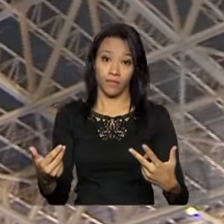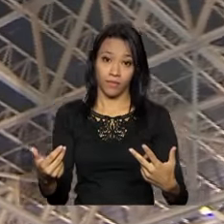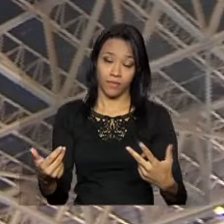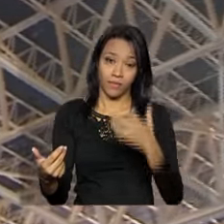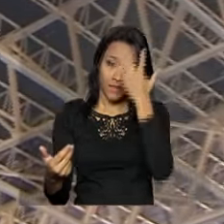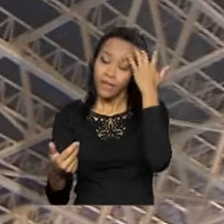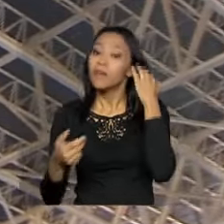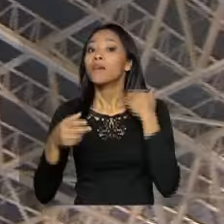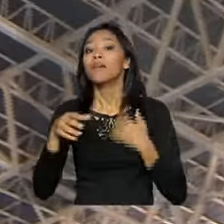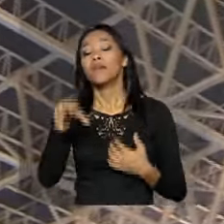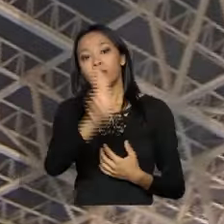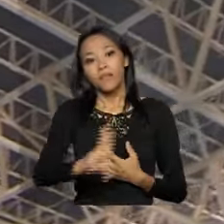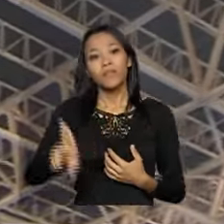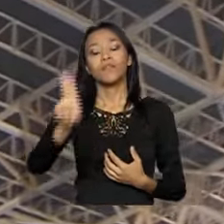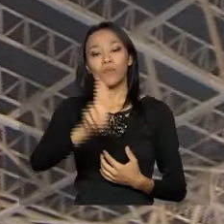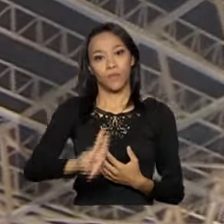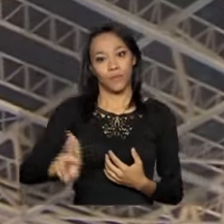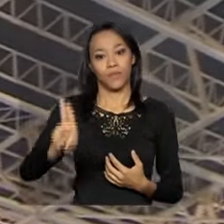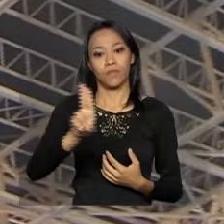os materiais que saírem dessa desmembração